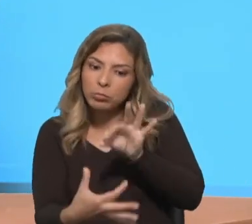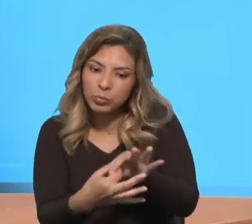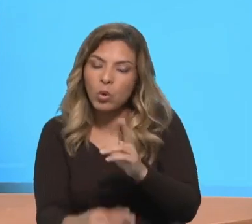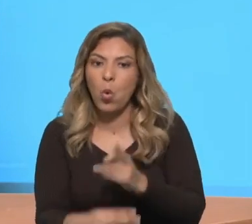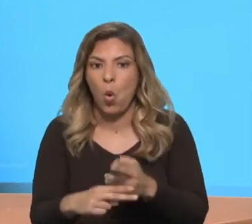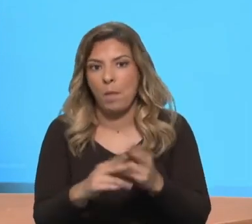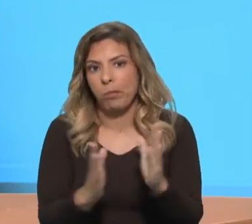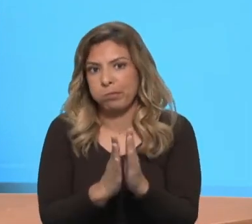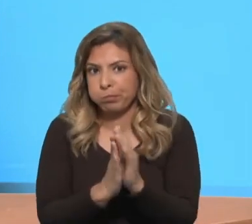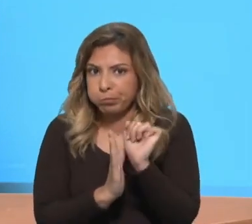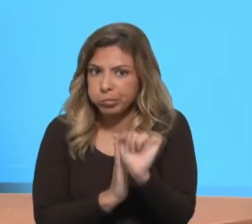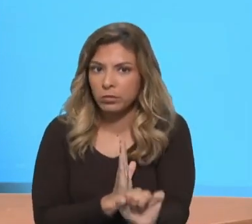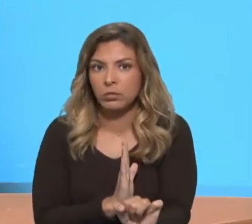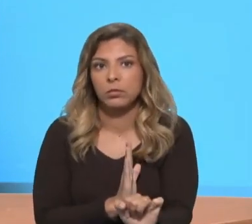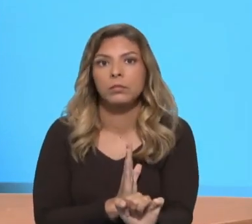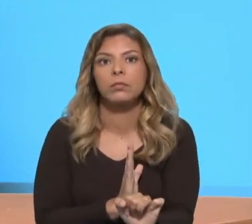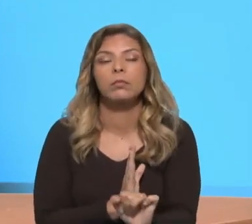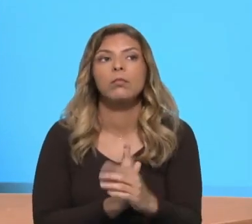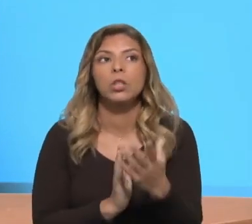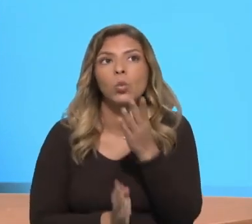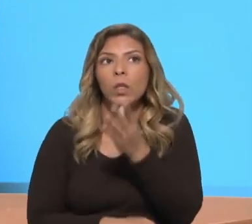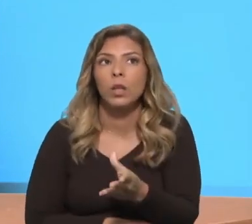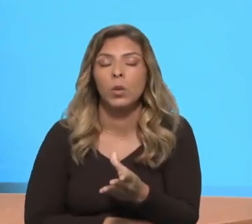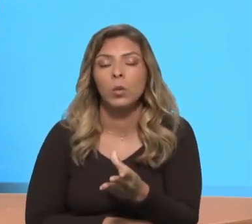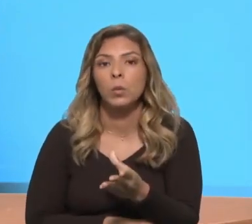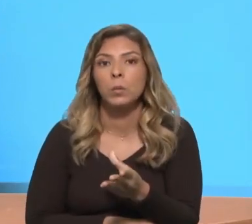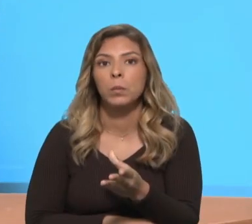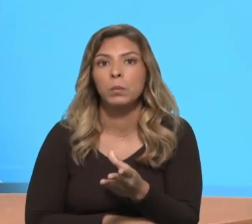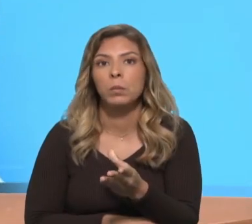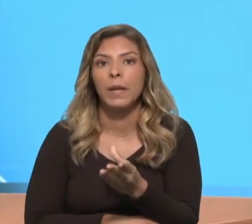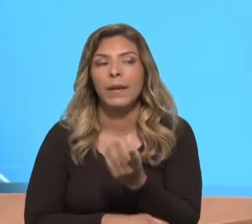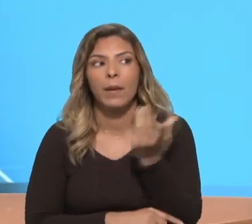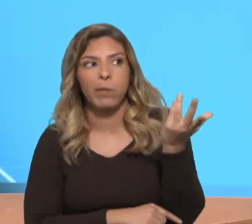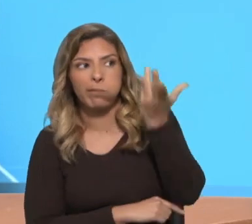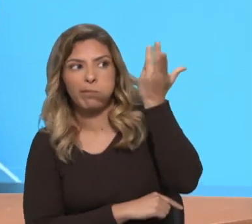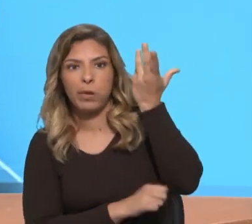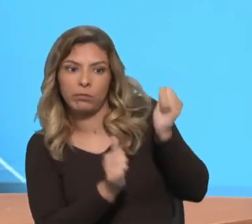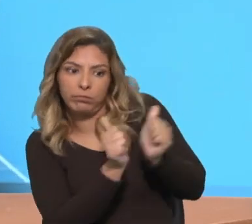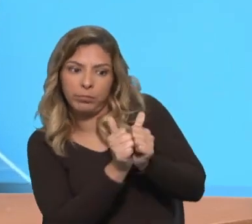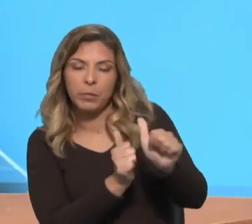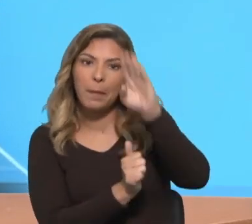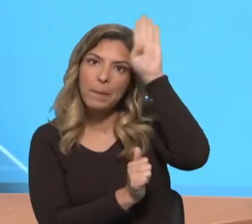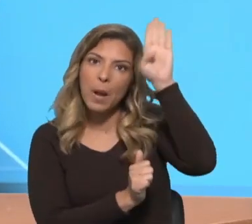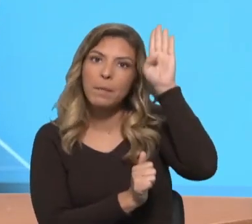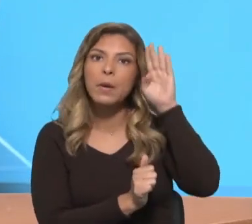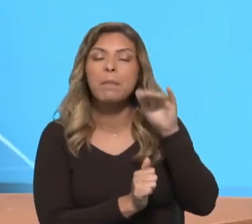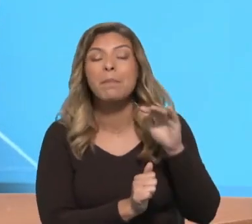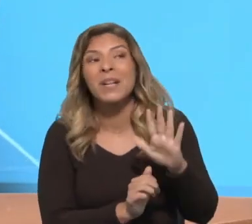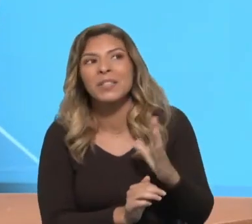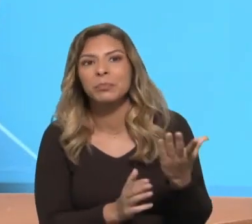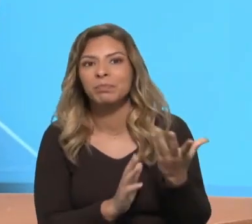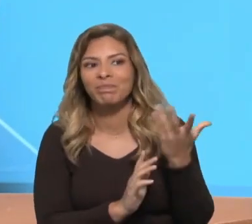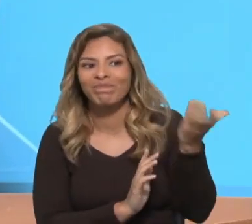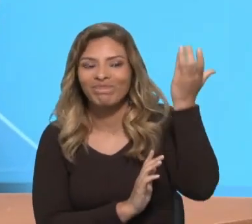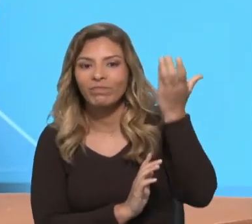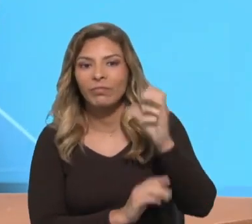são, por assim dizer, o clero do Papa, ainda que isto seja de algo